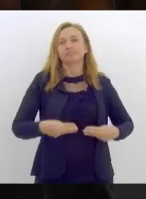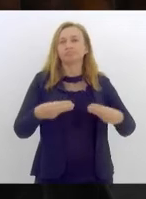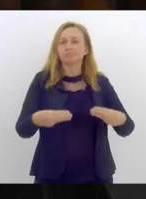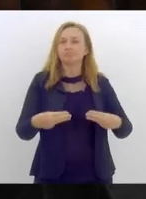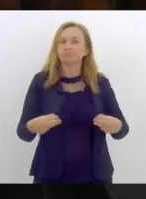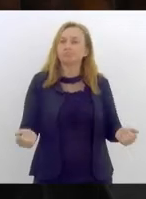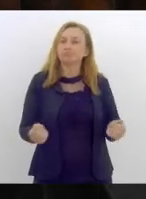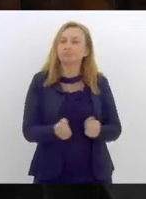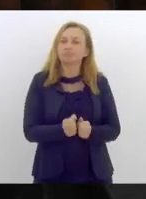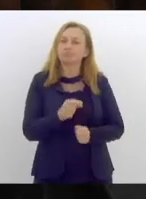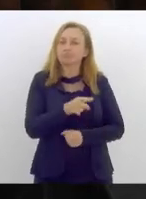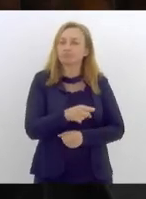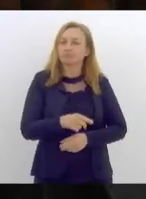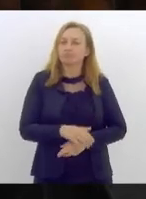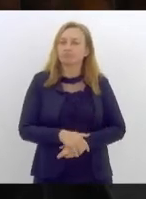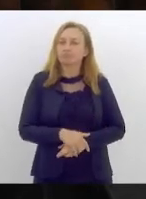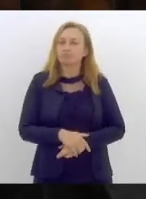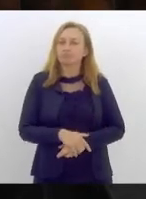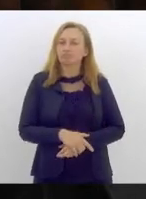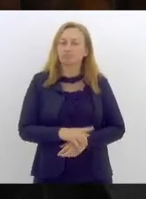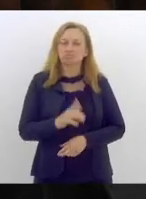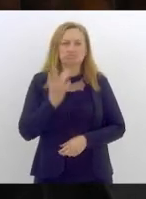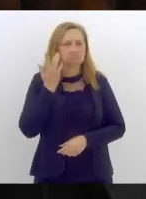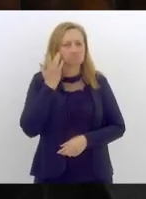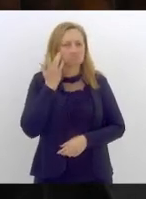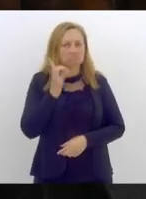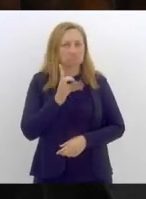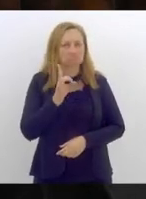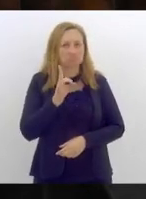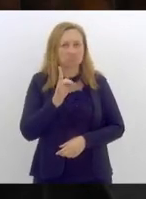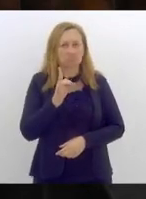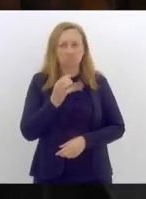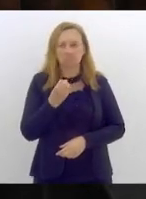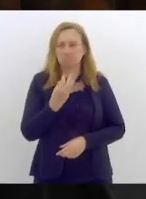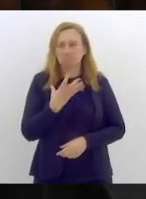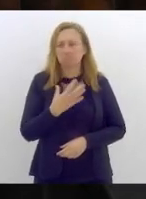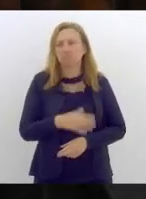que estavam lá não acharam a ideia razoável